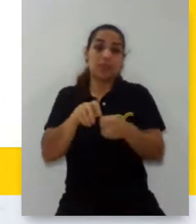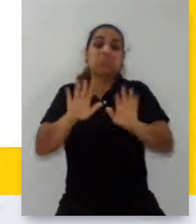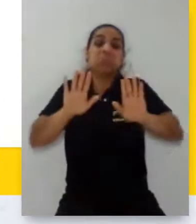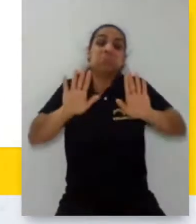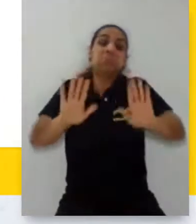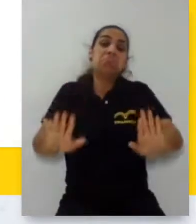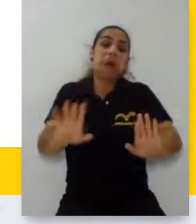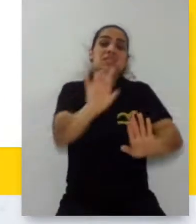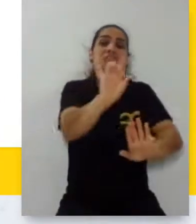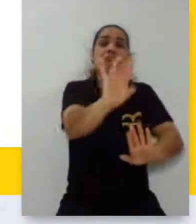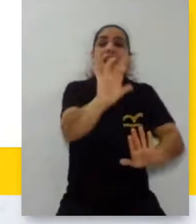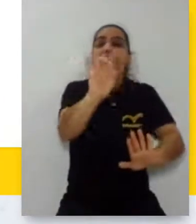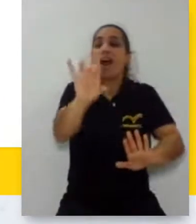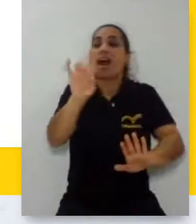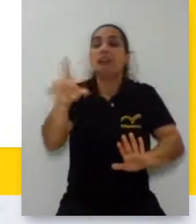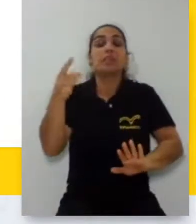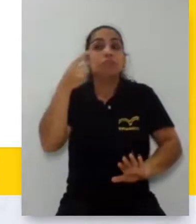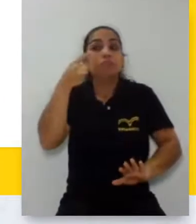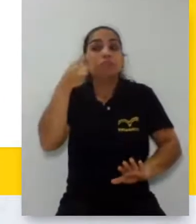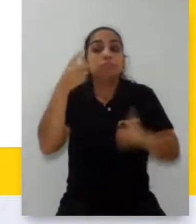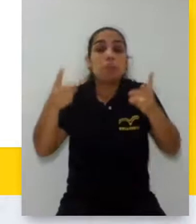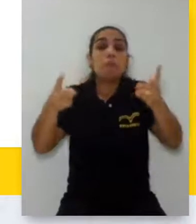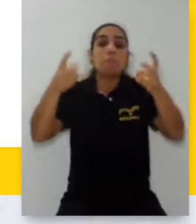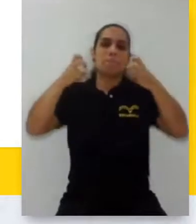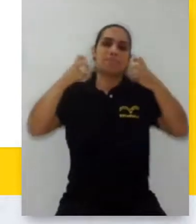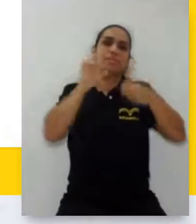normais. Tá? Legal? Então,